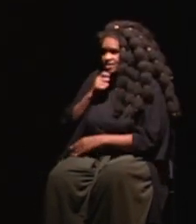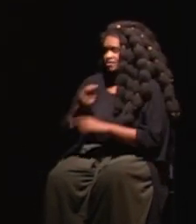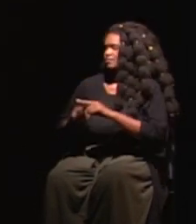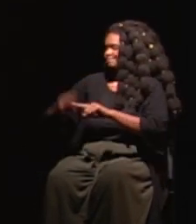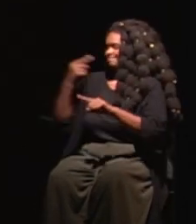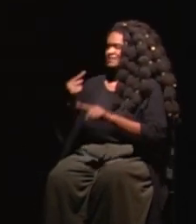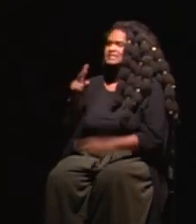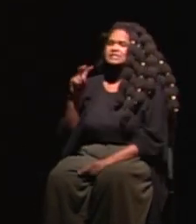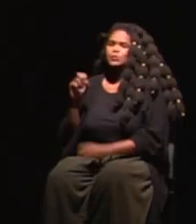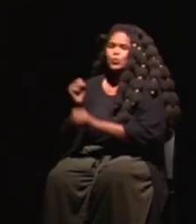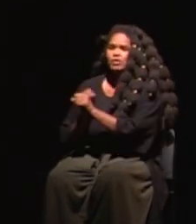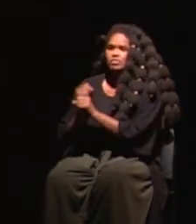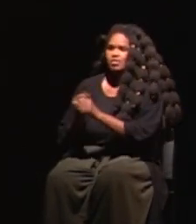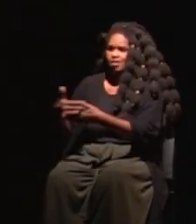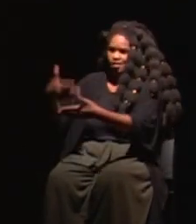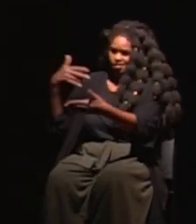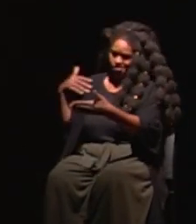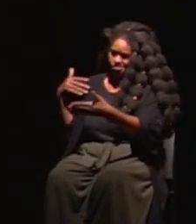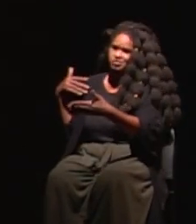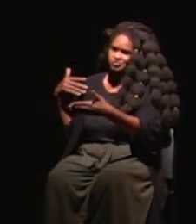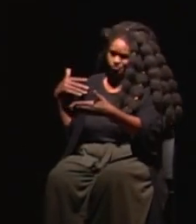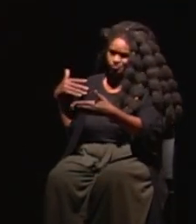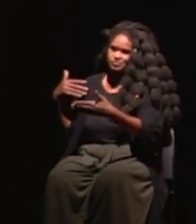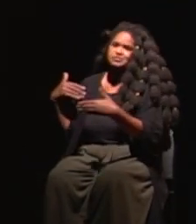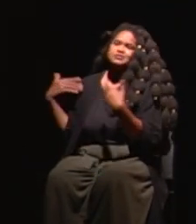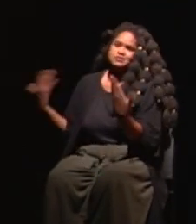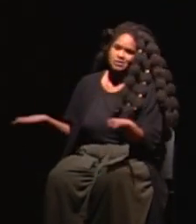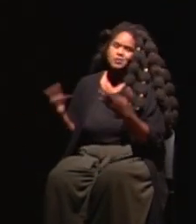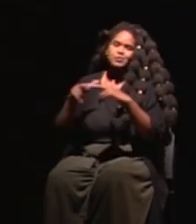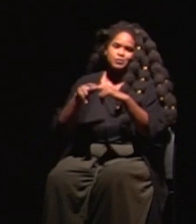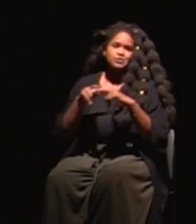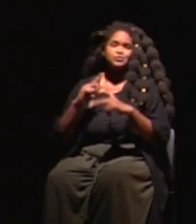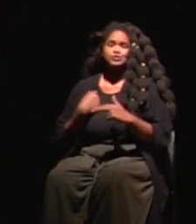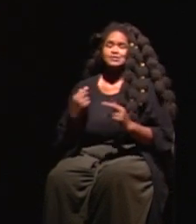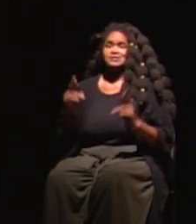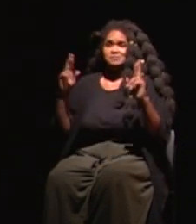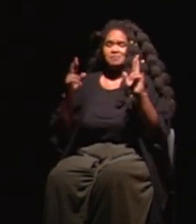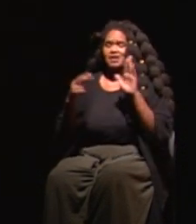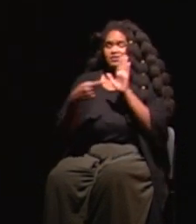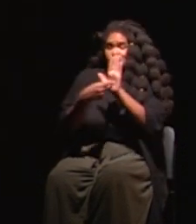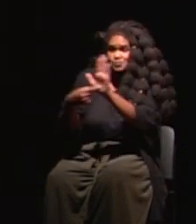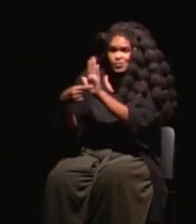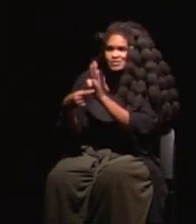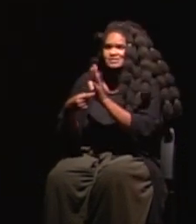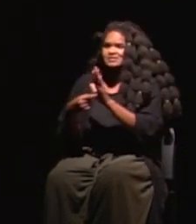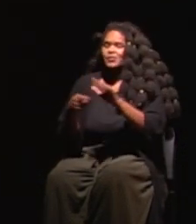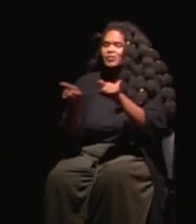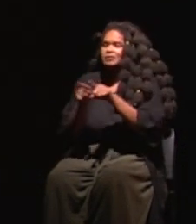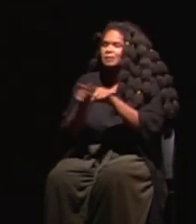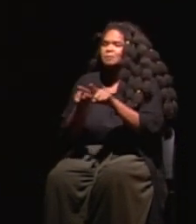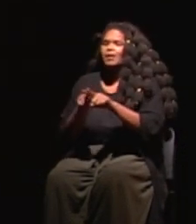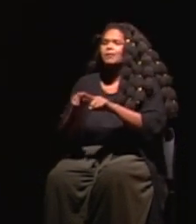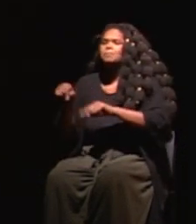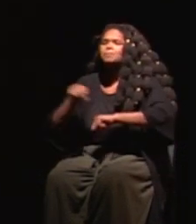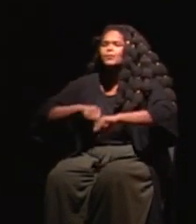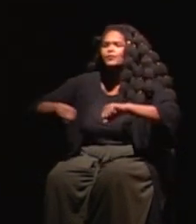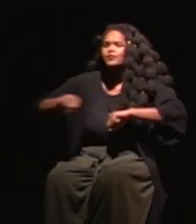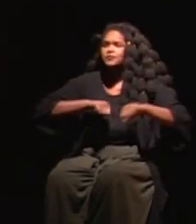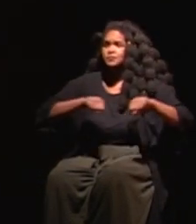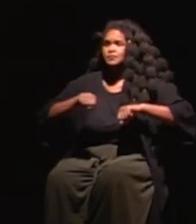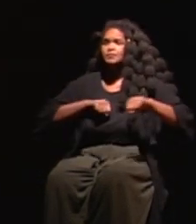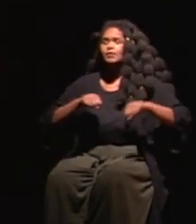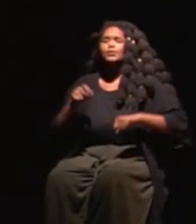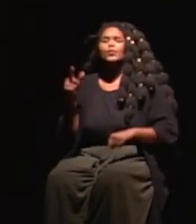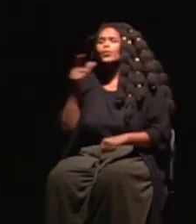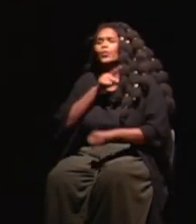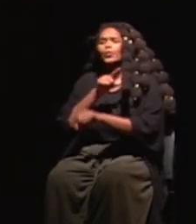anos. Então, a nossa ideia, e a gente espera que com essa exposição e com esse movimento também, a gente,